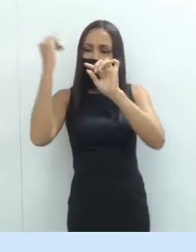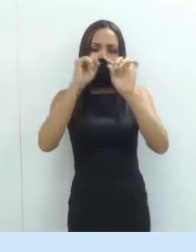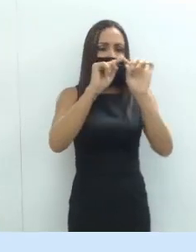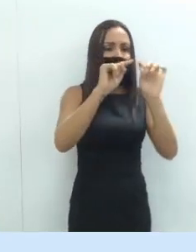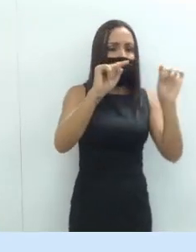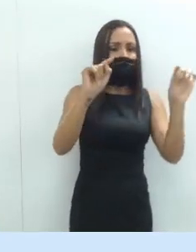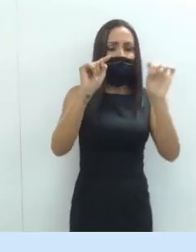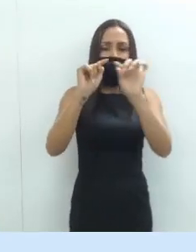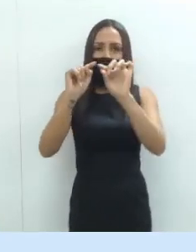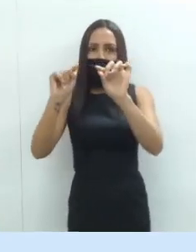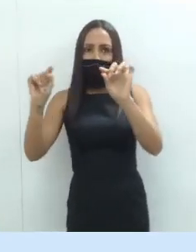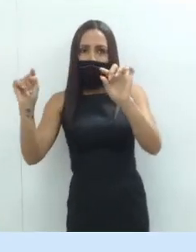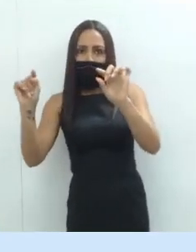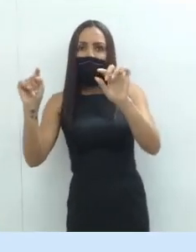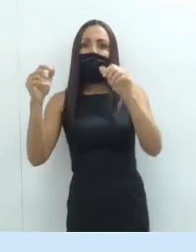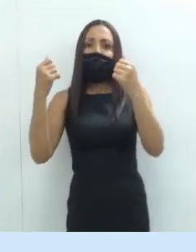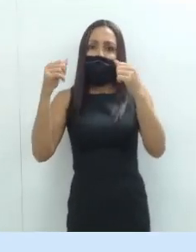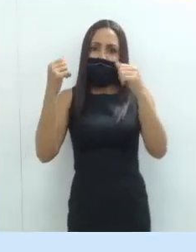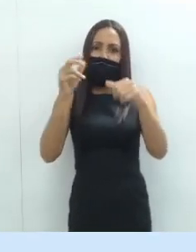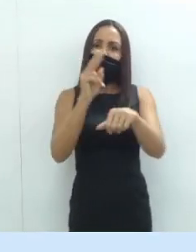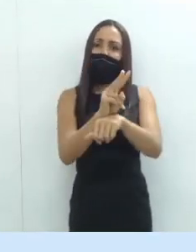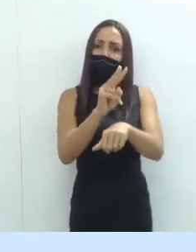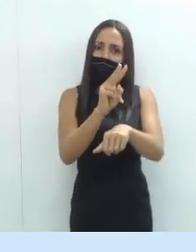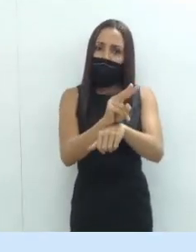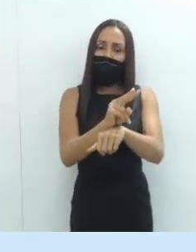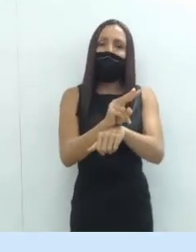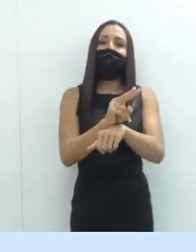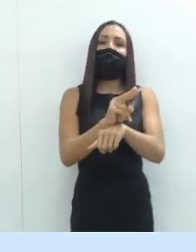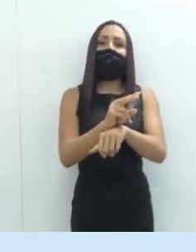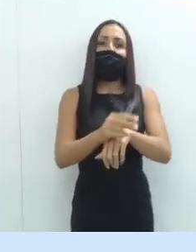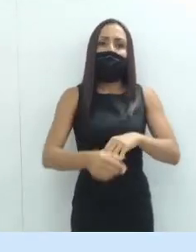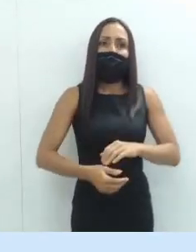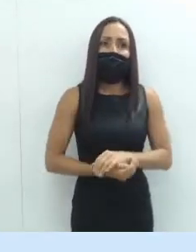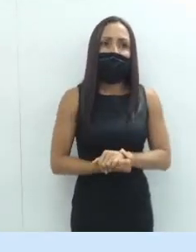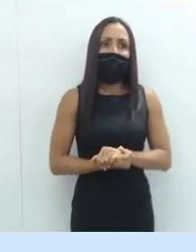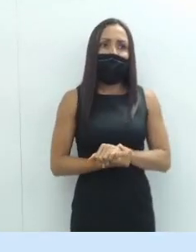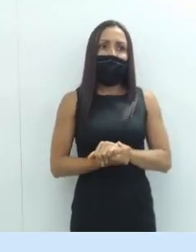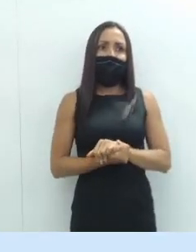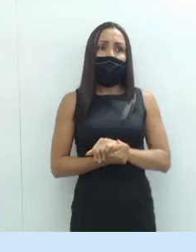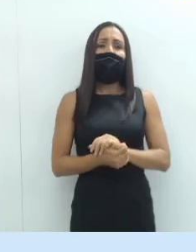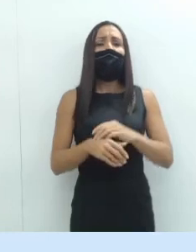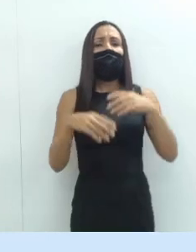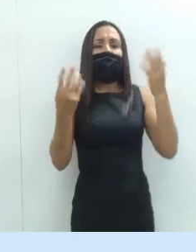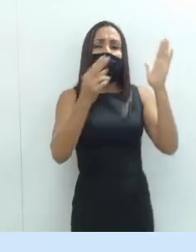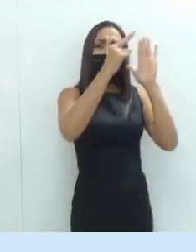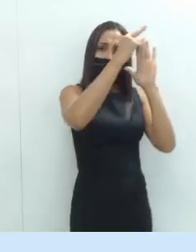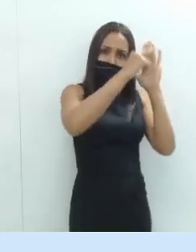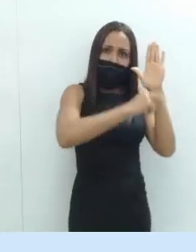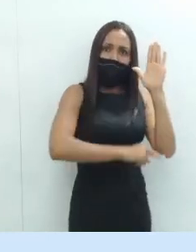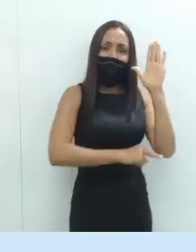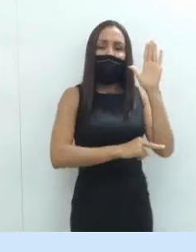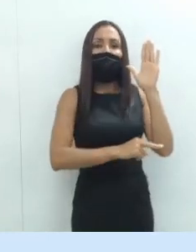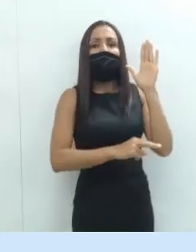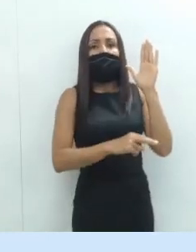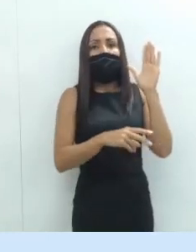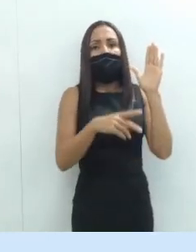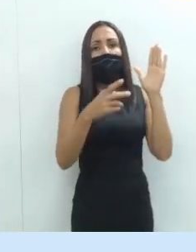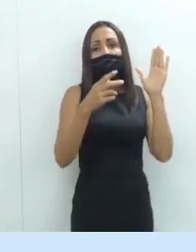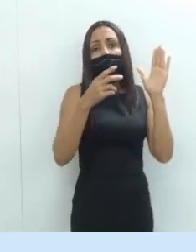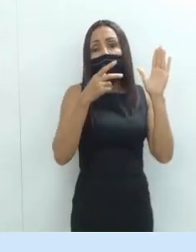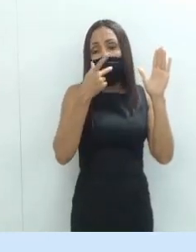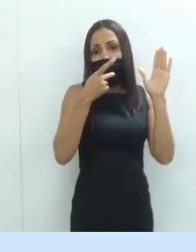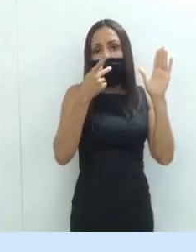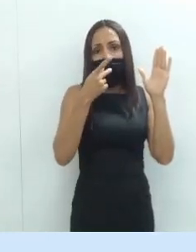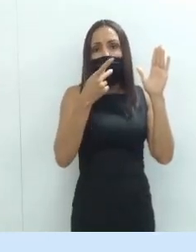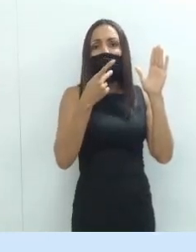ser conservados. Então, veja bem, quando você vai fazer a leitura de um texto, eu gosto muito de dizer, gente, que na